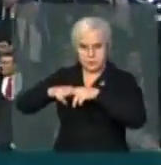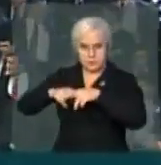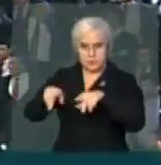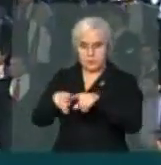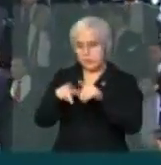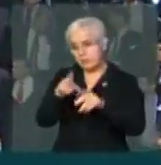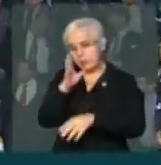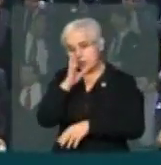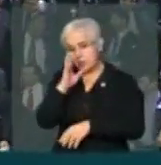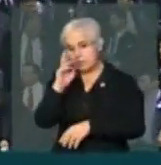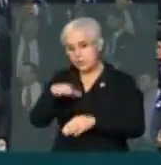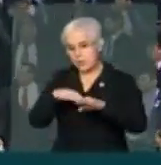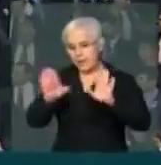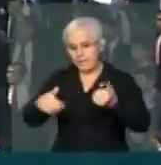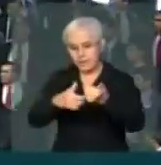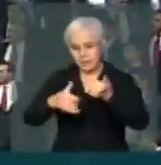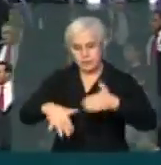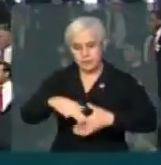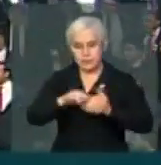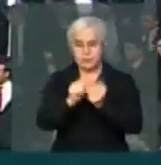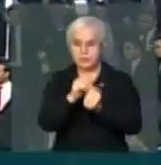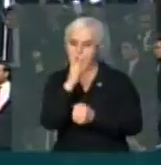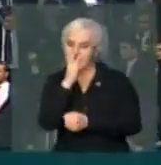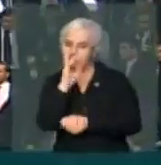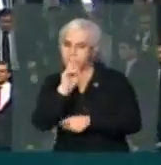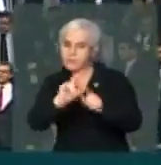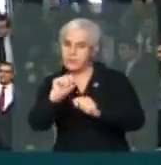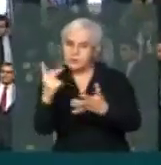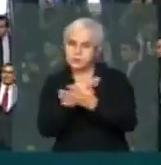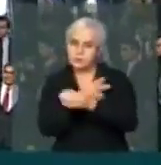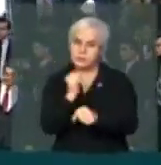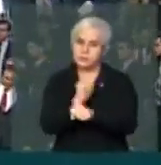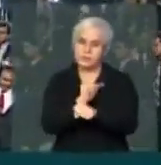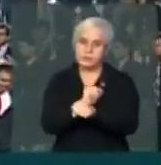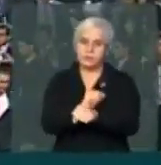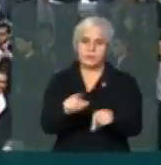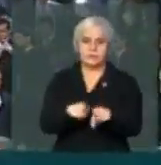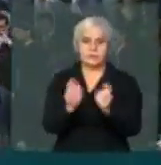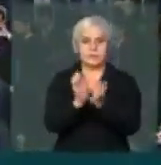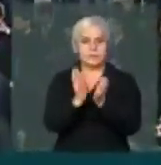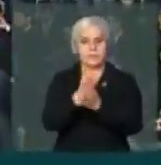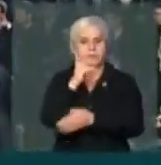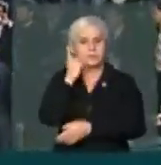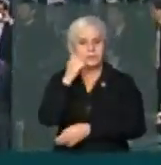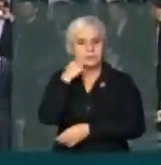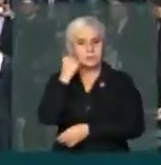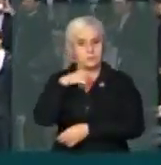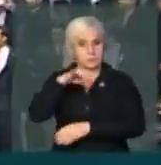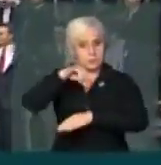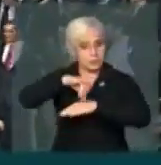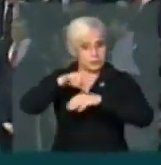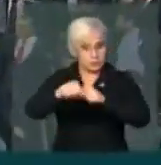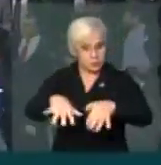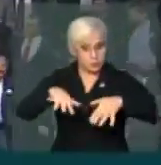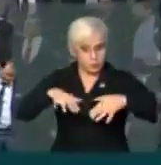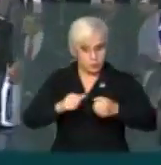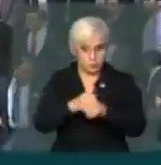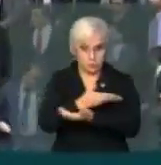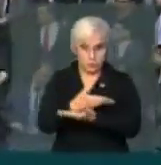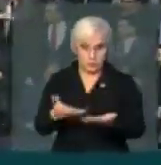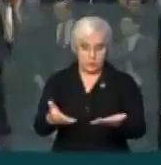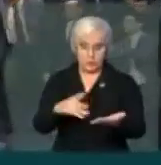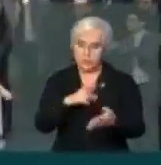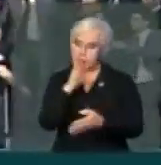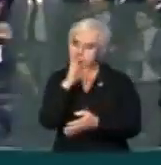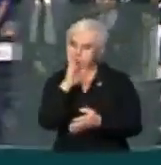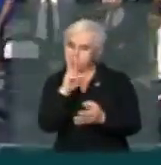que acompanha o desenrolar dos acontecimentos, e também os parlamentares que estão no centro do plenário. Deputados e senadores